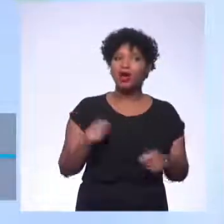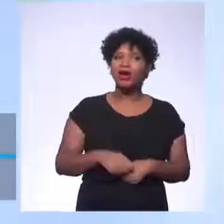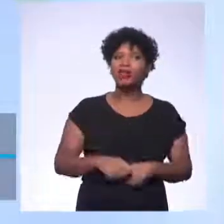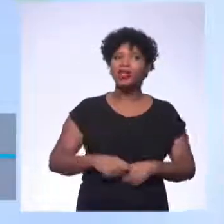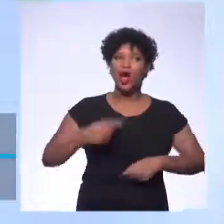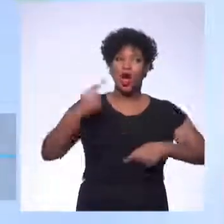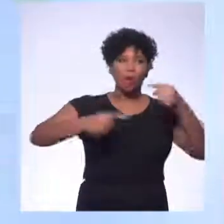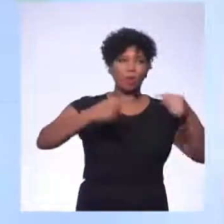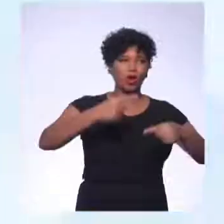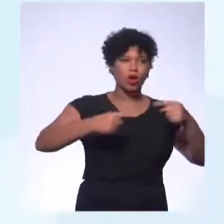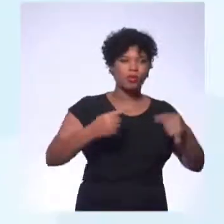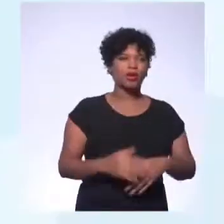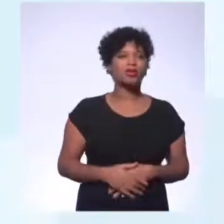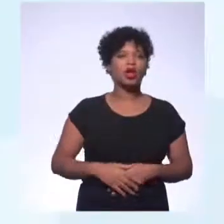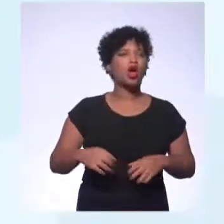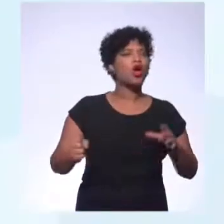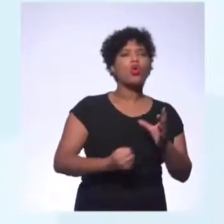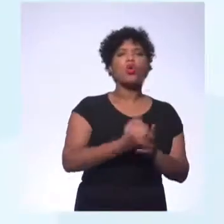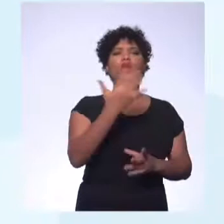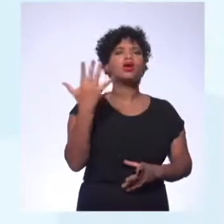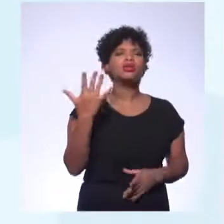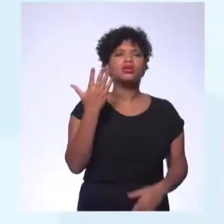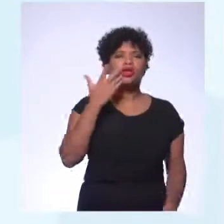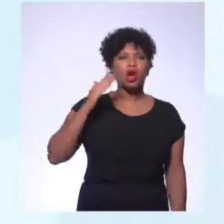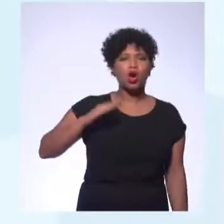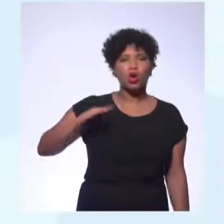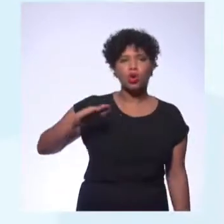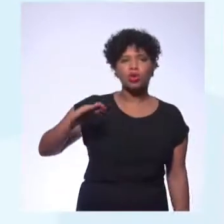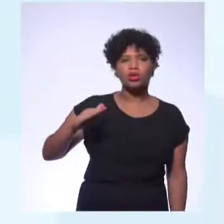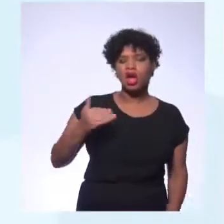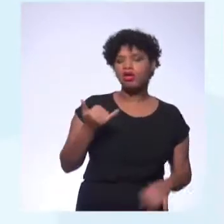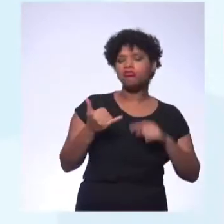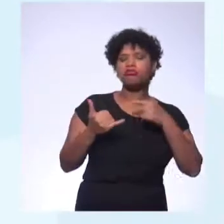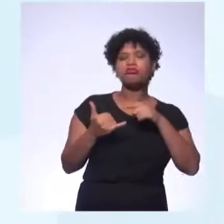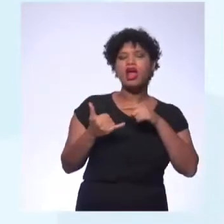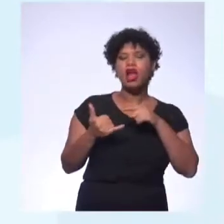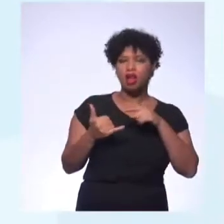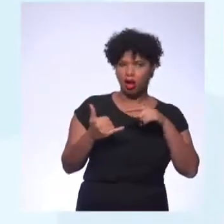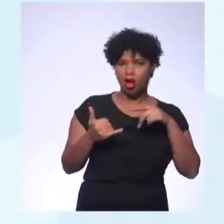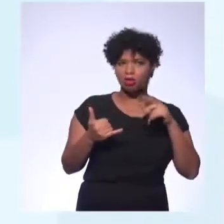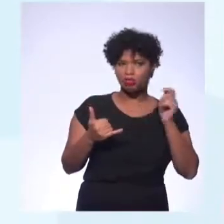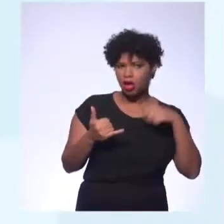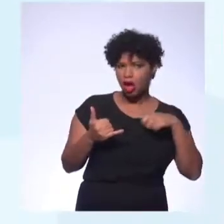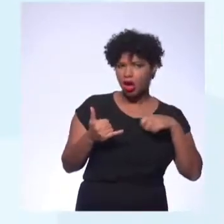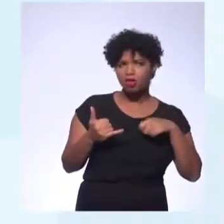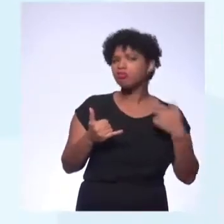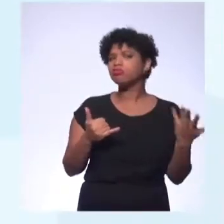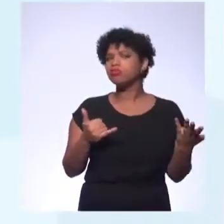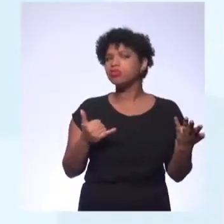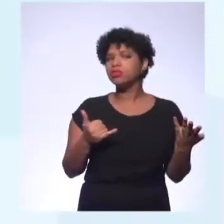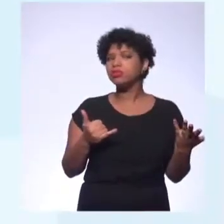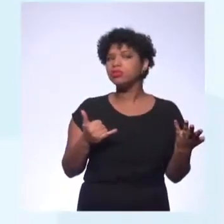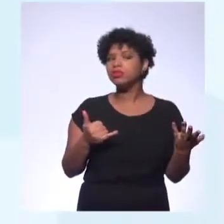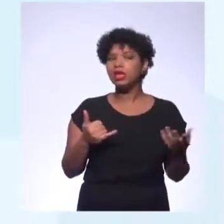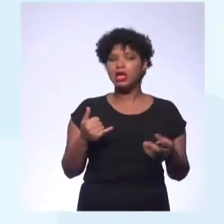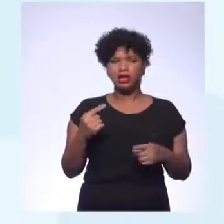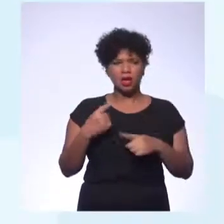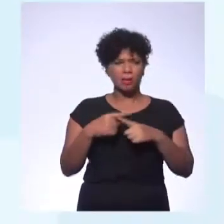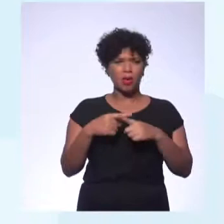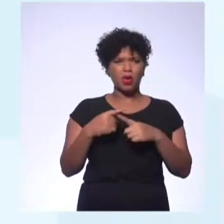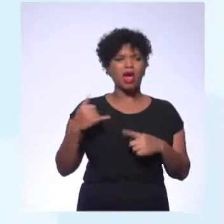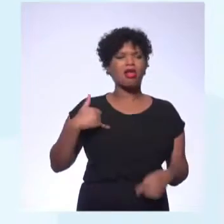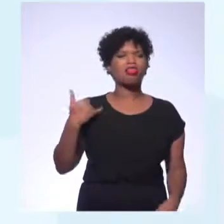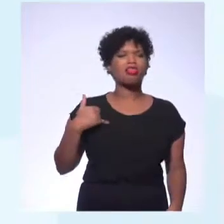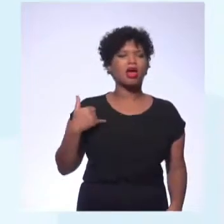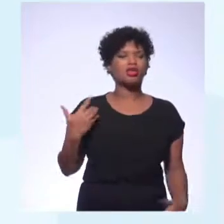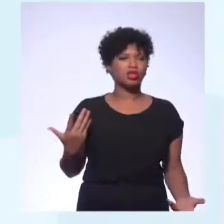polêmica. Com quantos anos uma criança deve ter um celular próprio? Por que esta idade? Então,